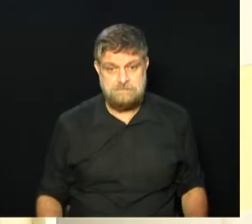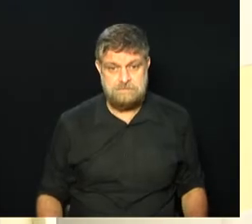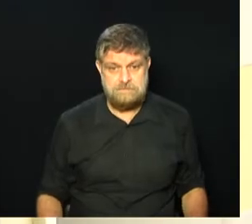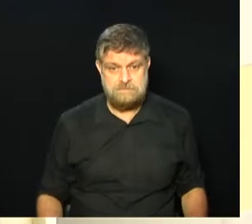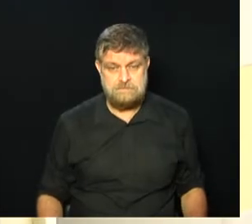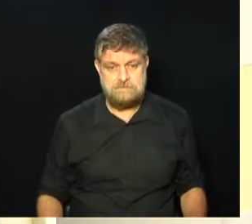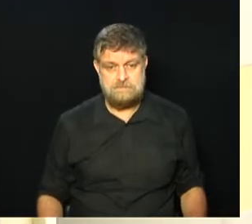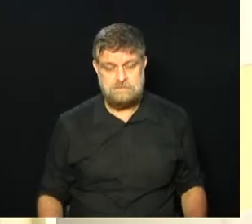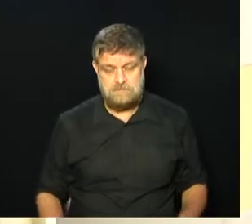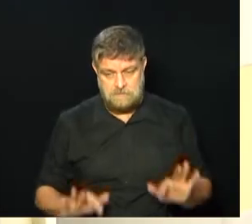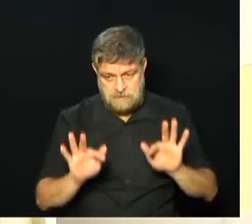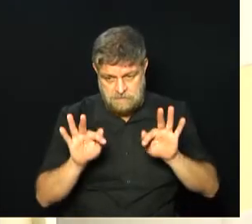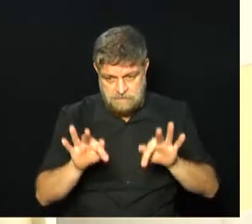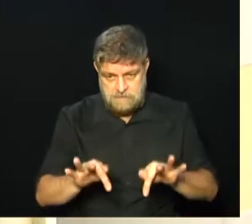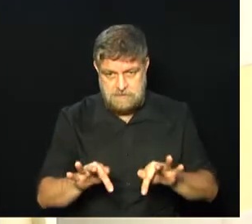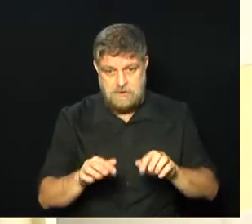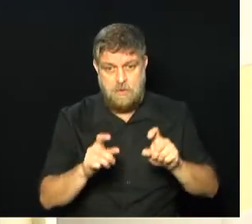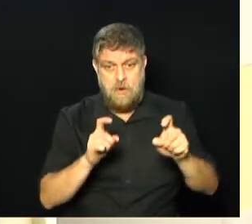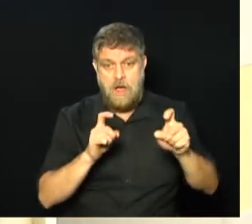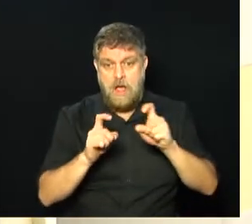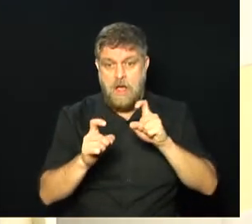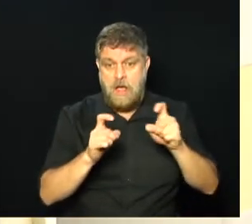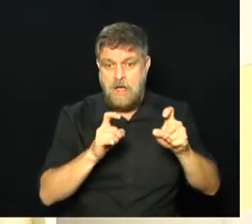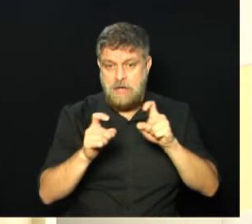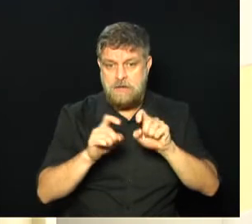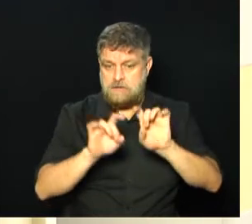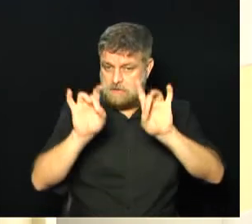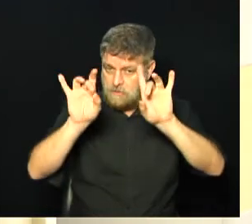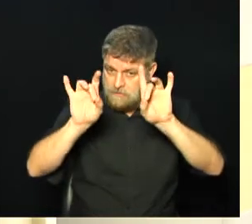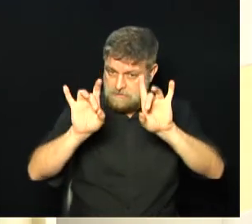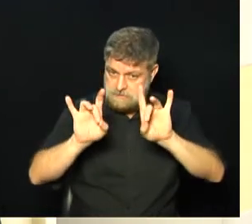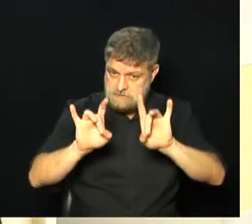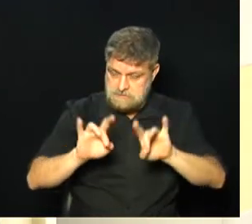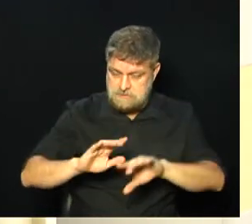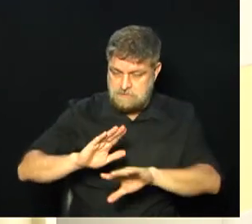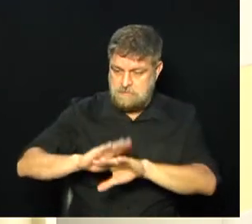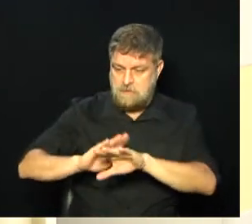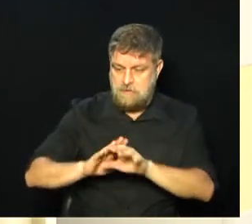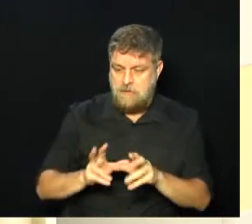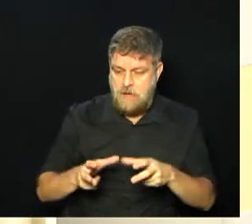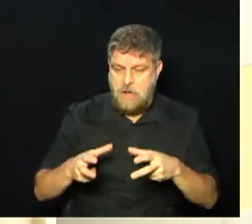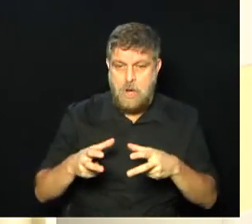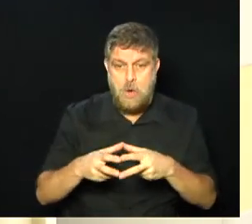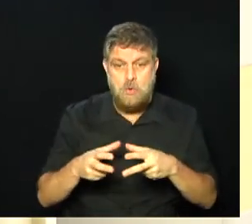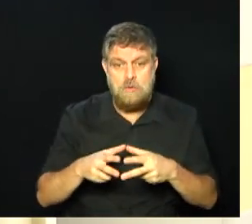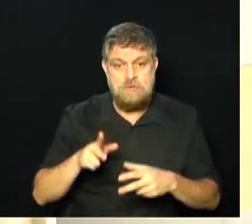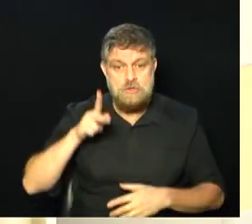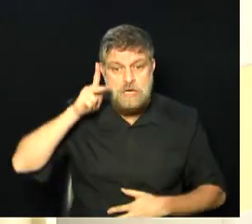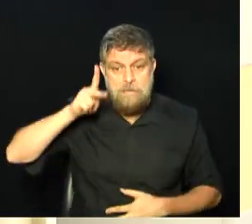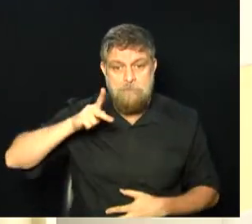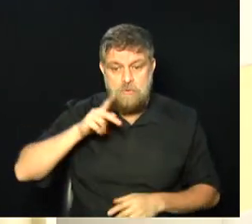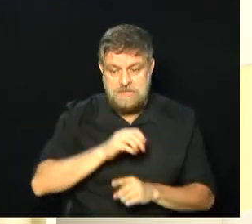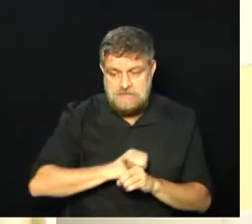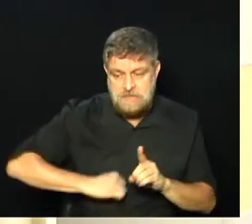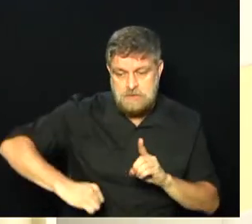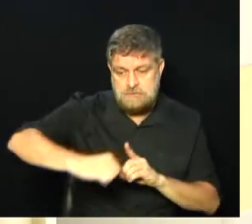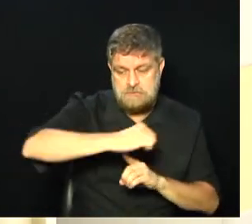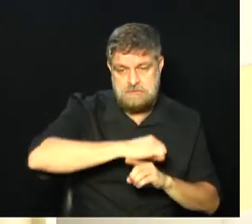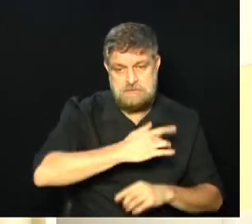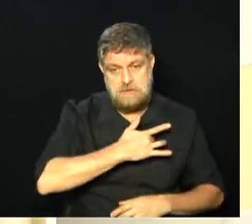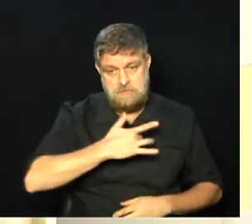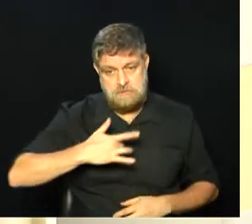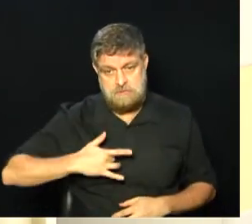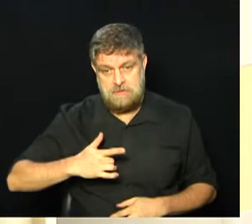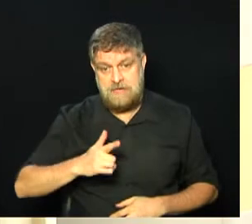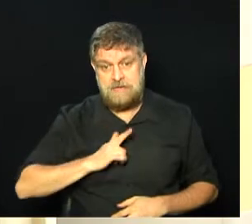Acaba de ser encerrada, então, esta que foi uma reunião especial feita pela Comissão Permanente de Política Social e Saúde, presidida pelo